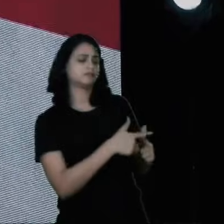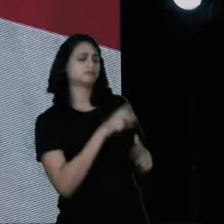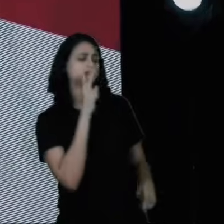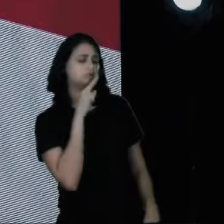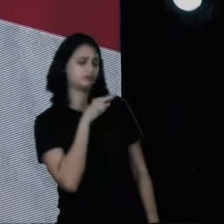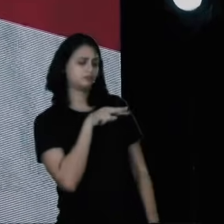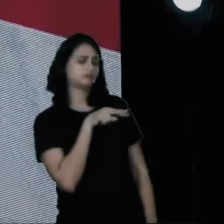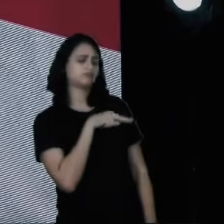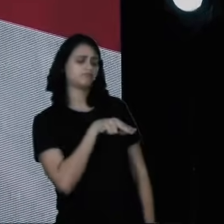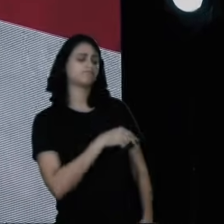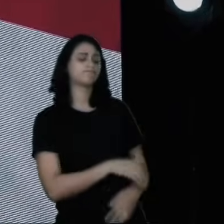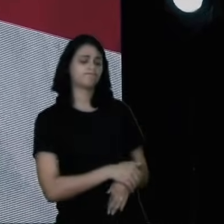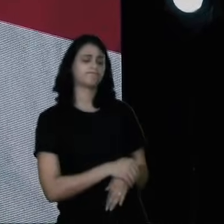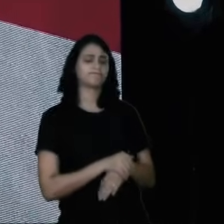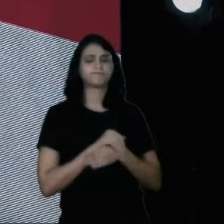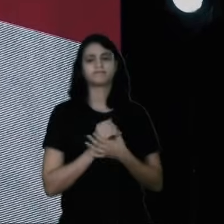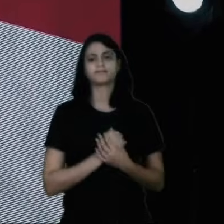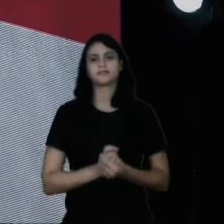Marido e mulher.